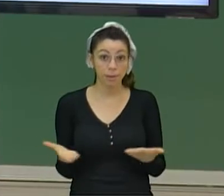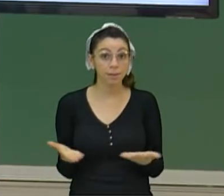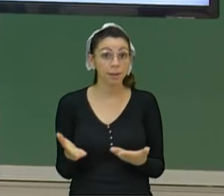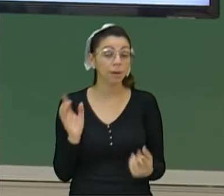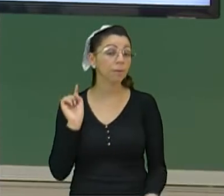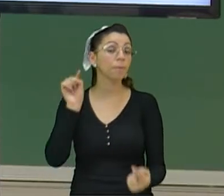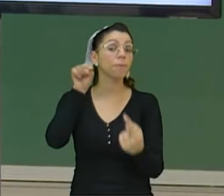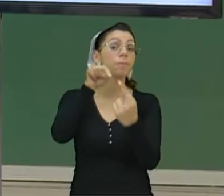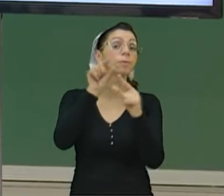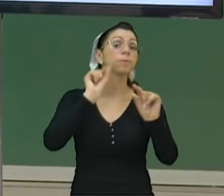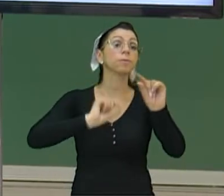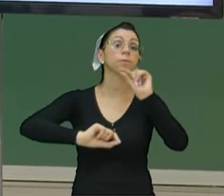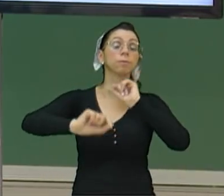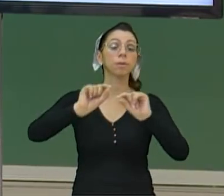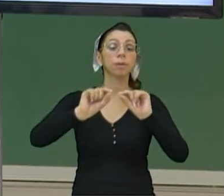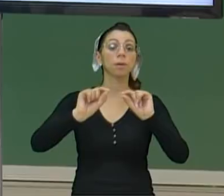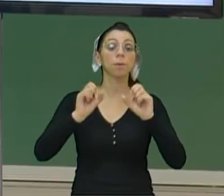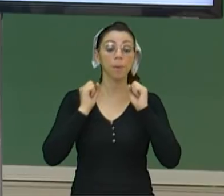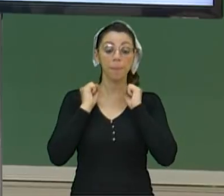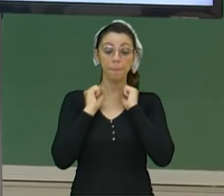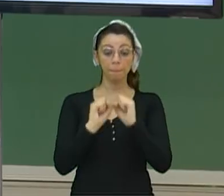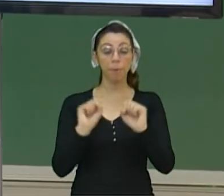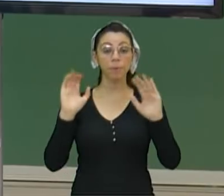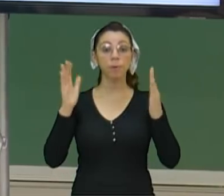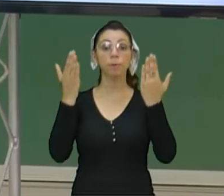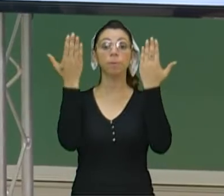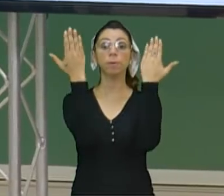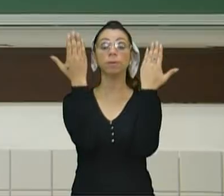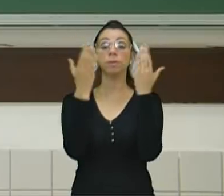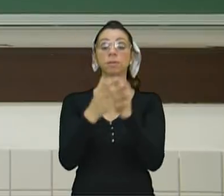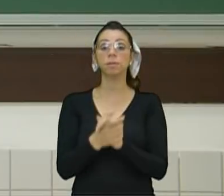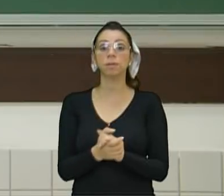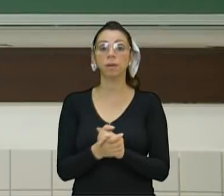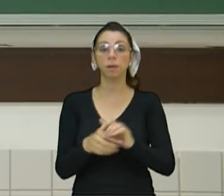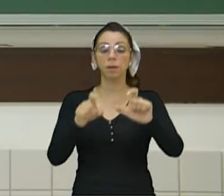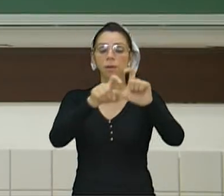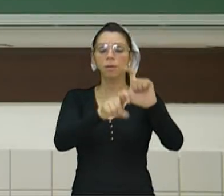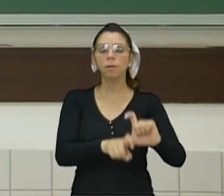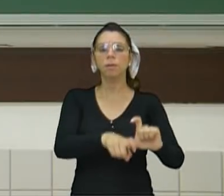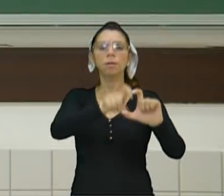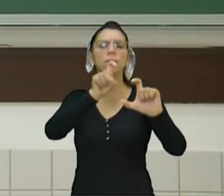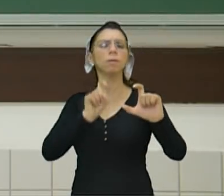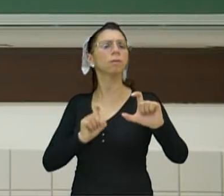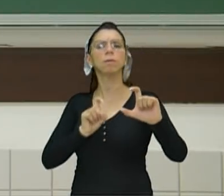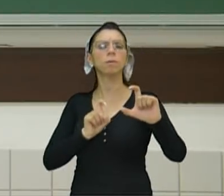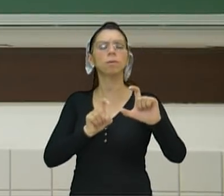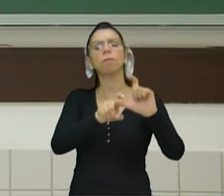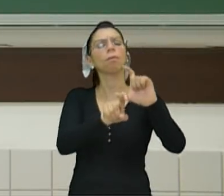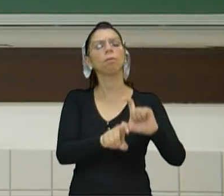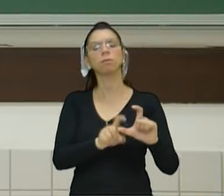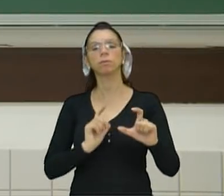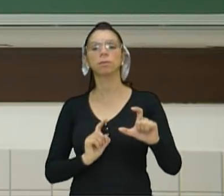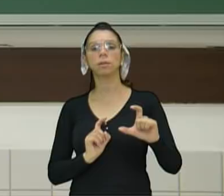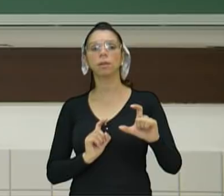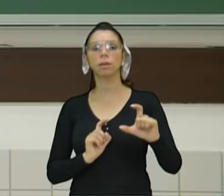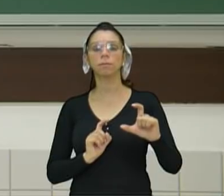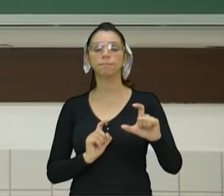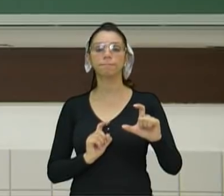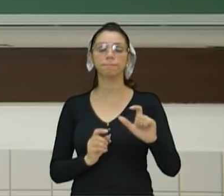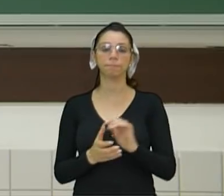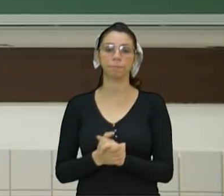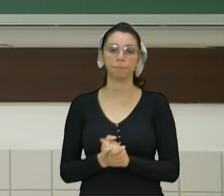vamos trabalhar a probabilidade de eventos independentes. O que será que são eventos independentes? Nós falamos muito sobre